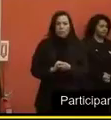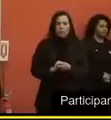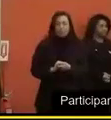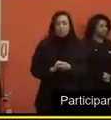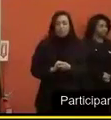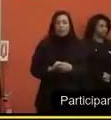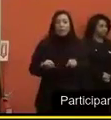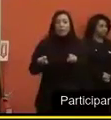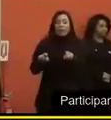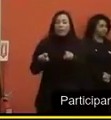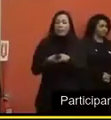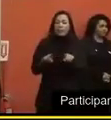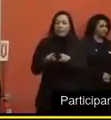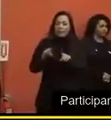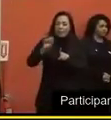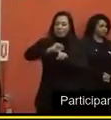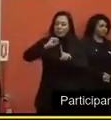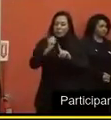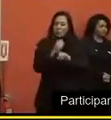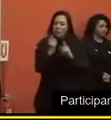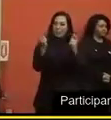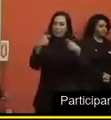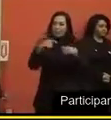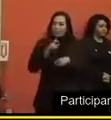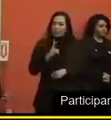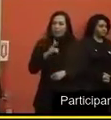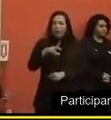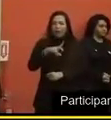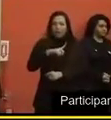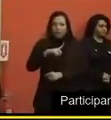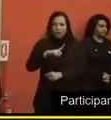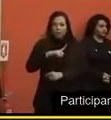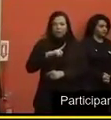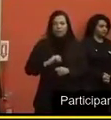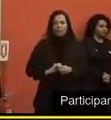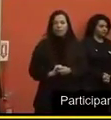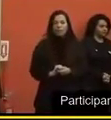e impostergáveis da sociedade,